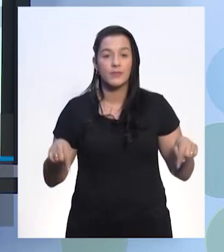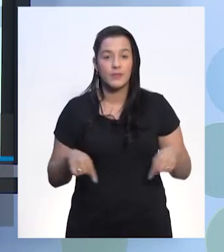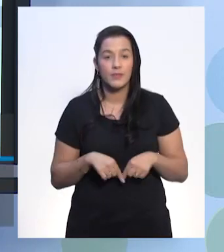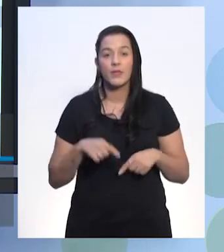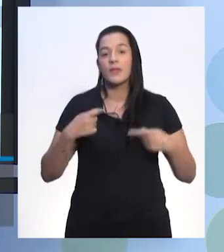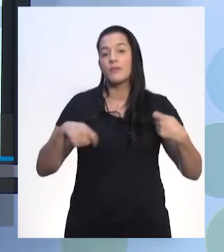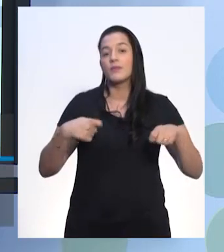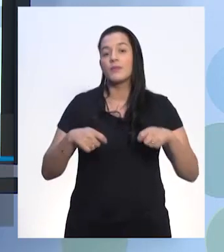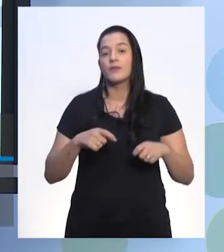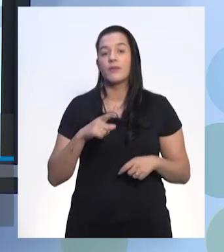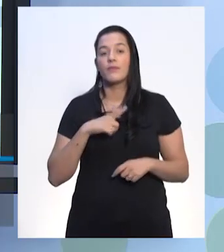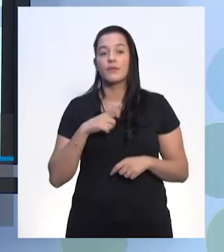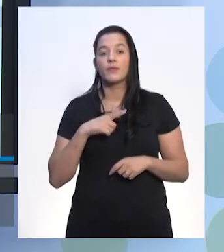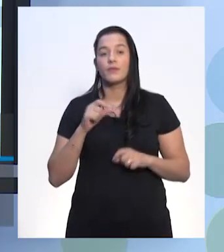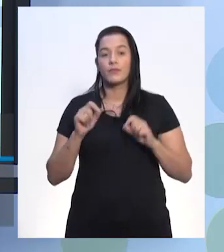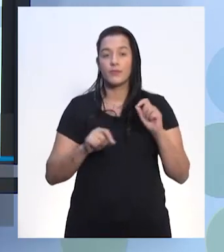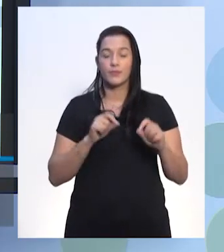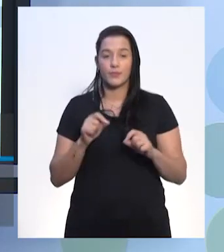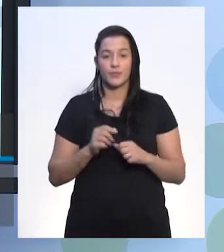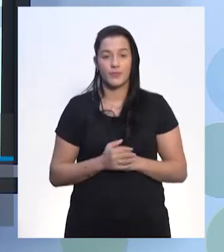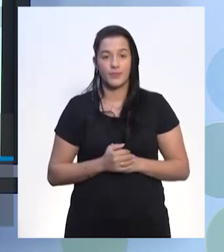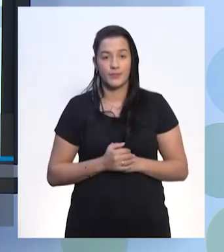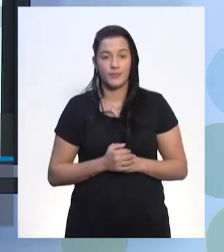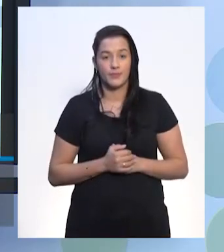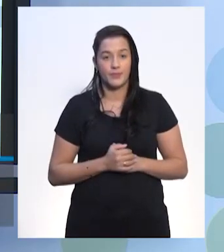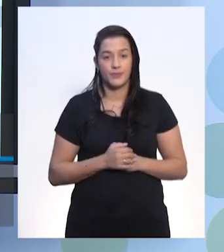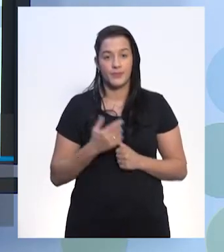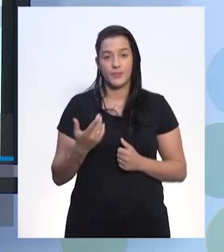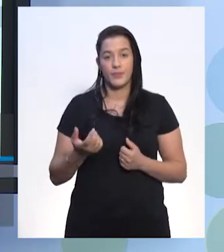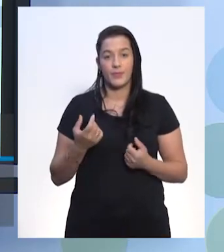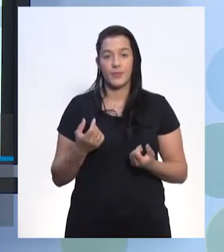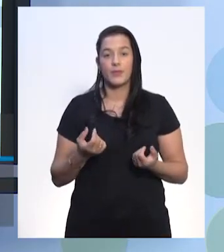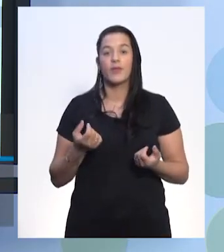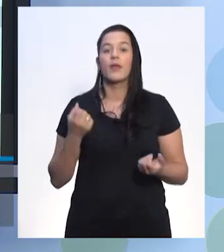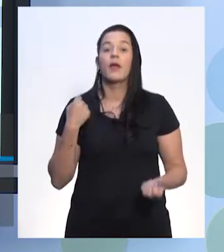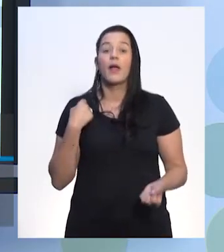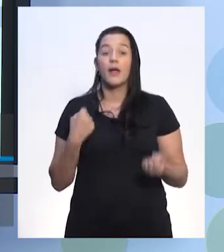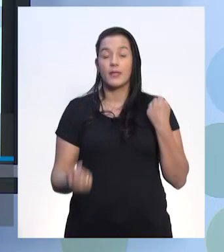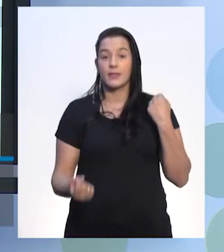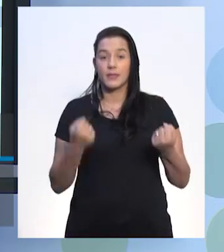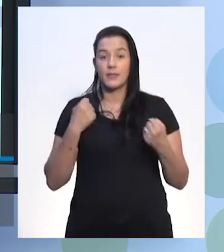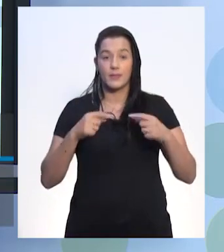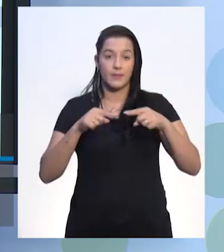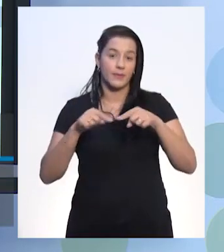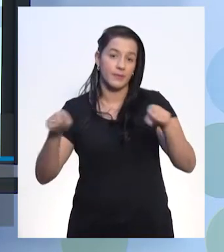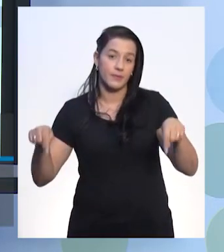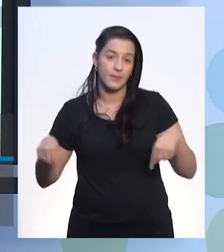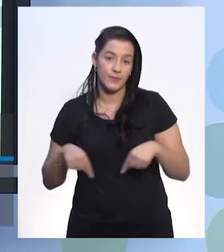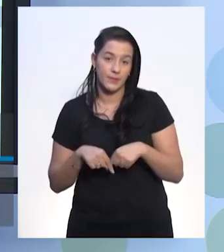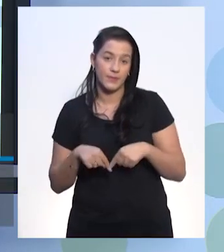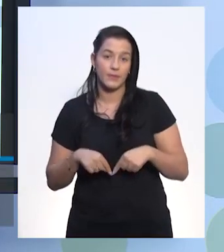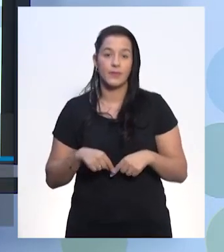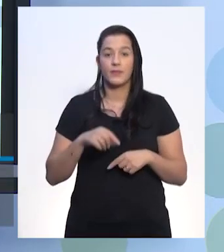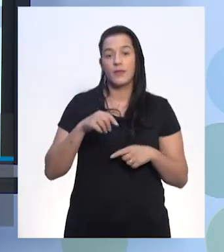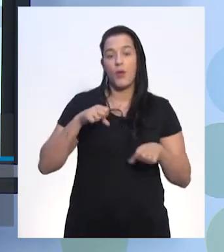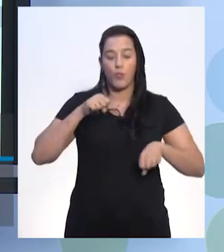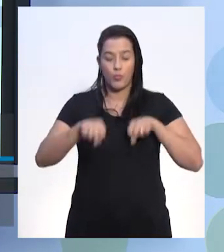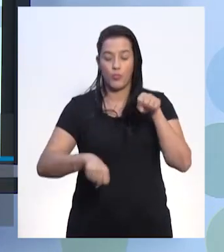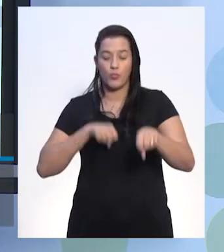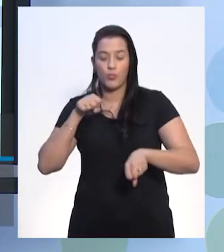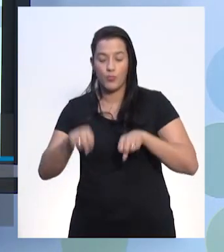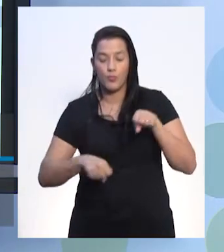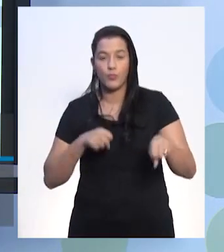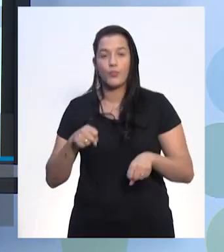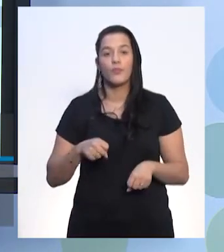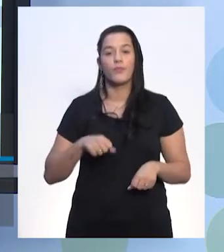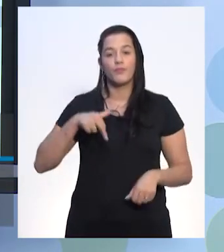ele deveria ter? Vê se vocês concordam comigo. Academia ao ar livre, quadra, ciclovia,